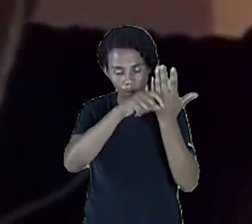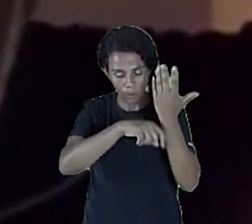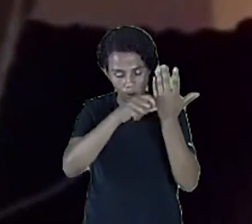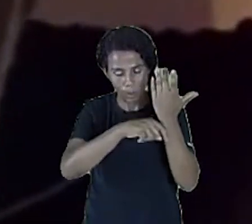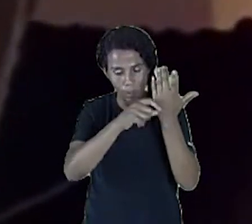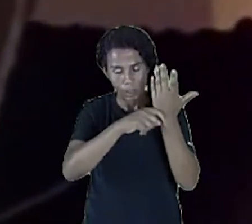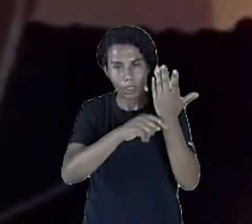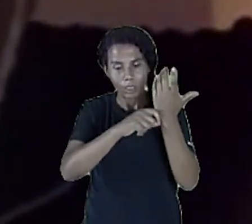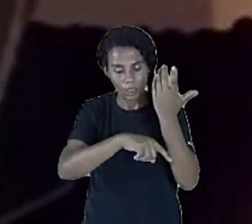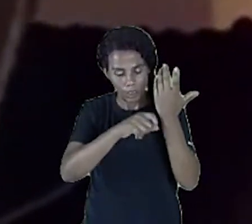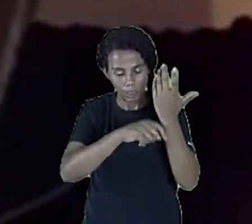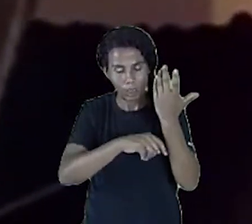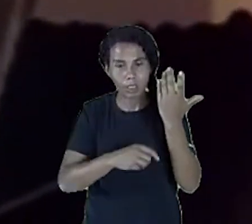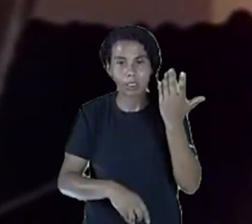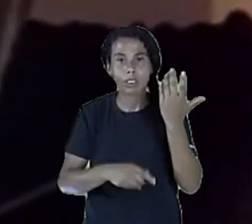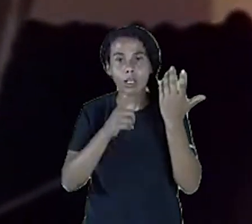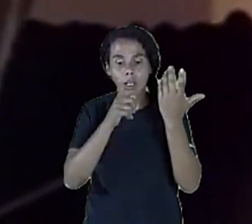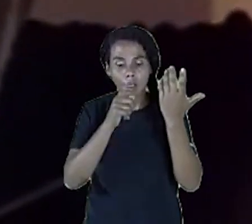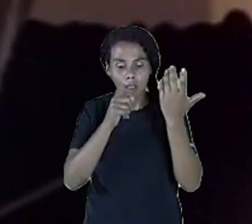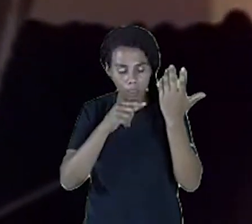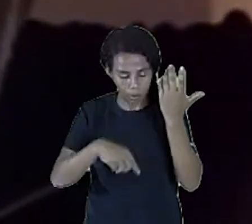que a água saia